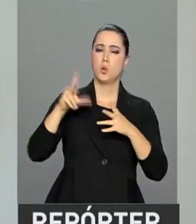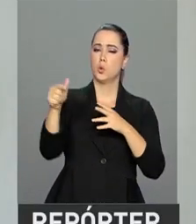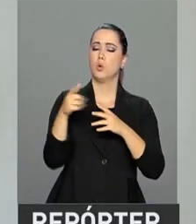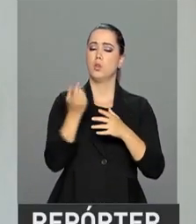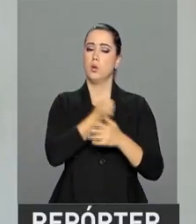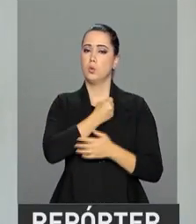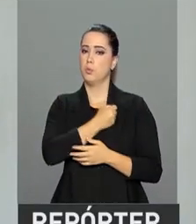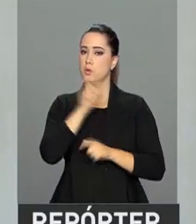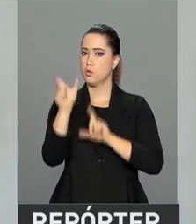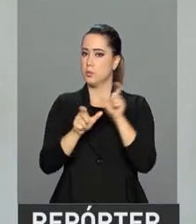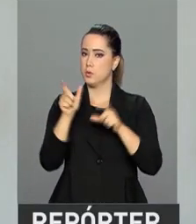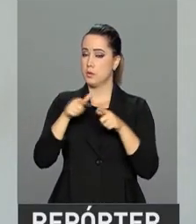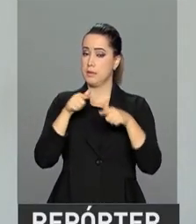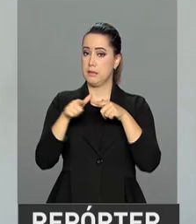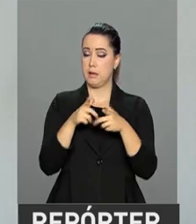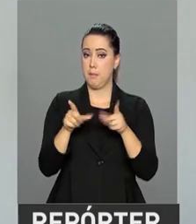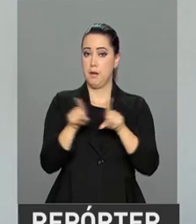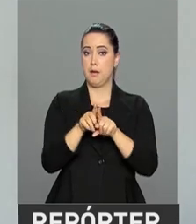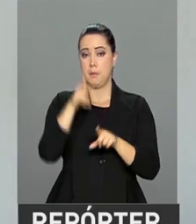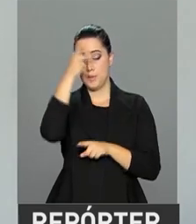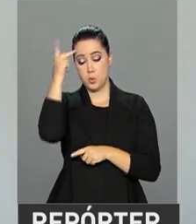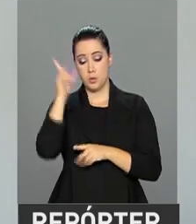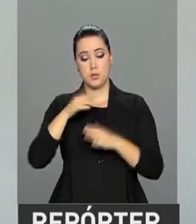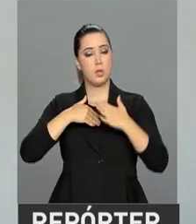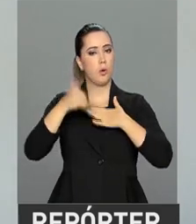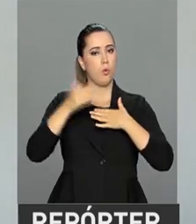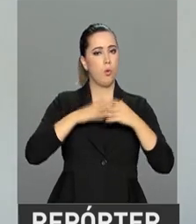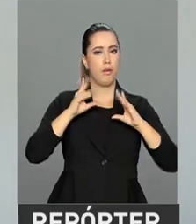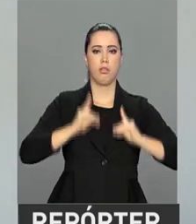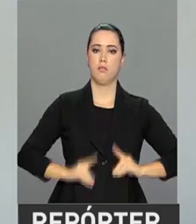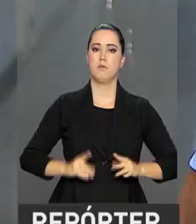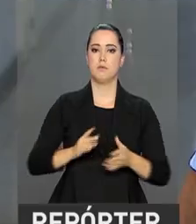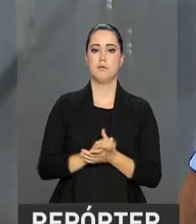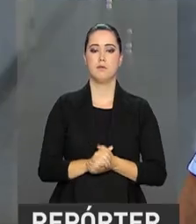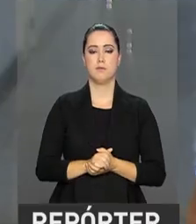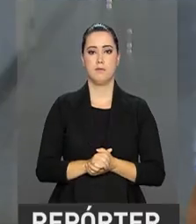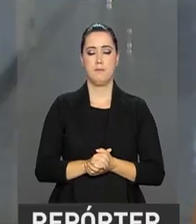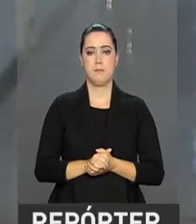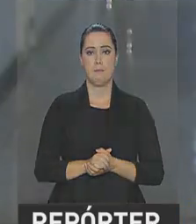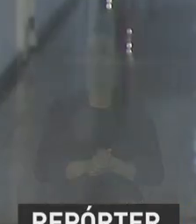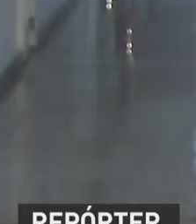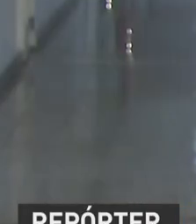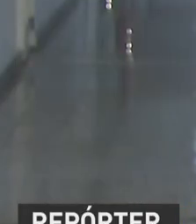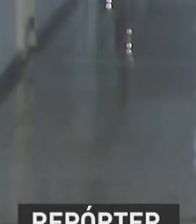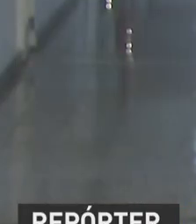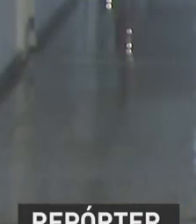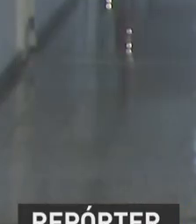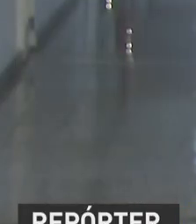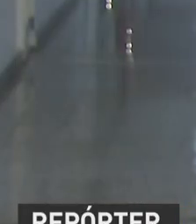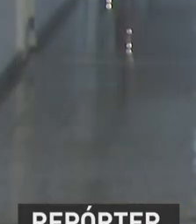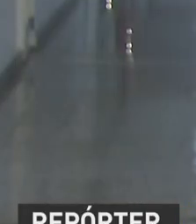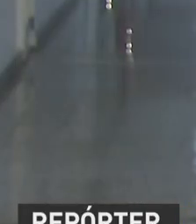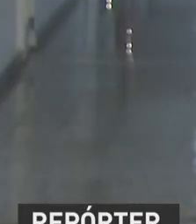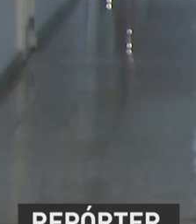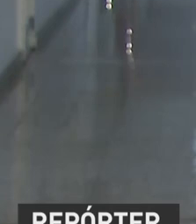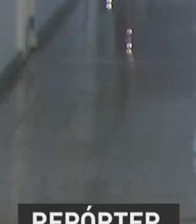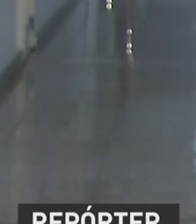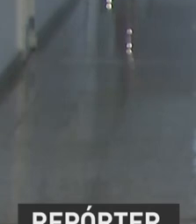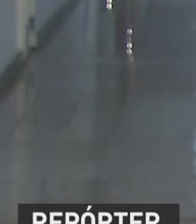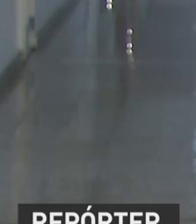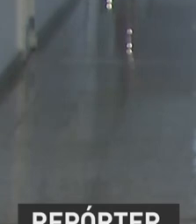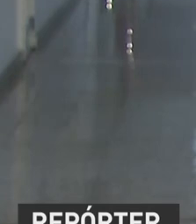de trabalhadores, para pessoas com algum tipo de deficiência. Isso é um resultado de uma